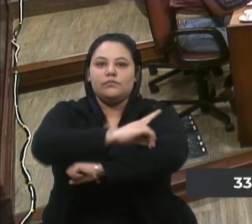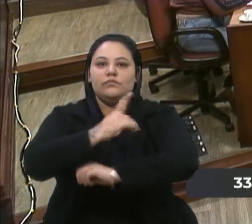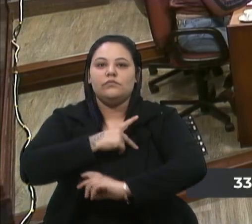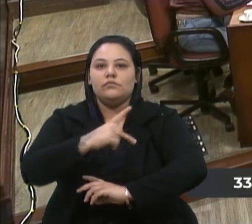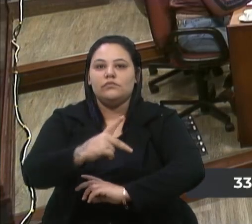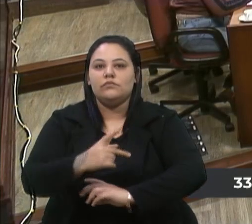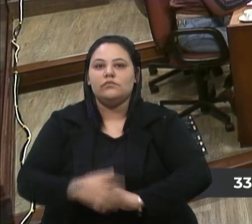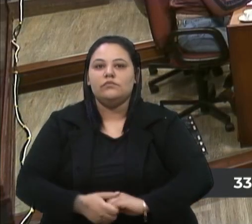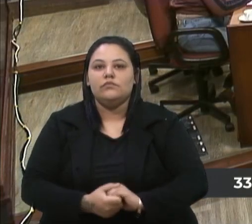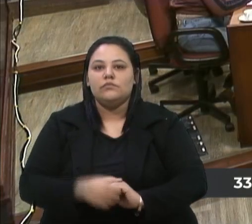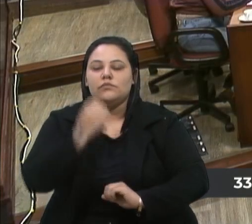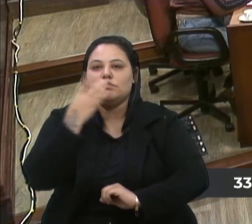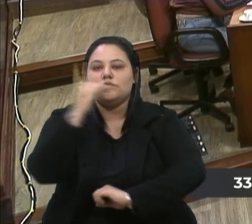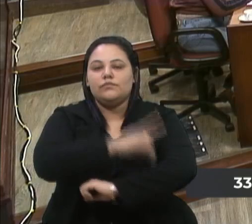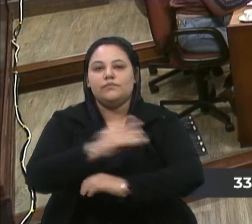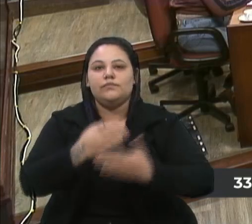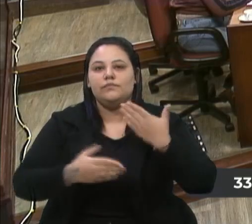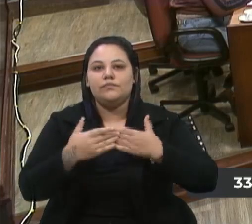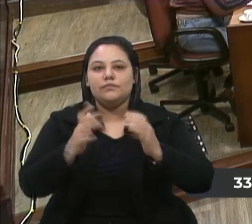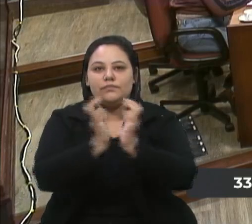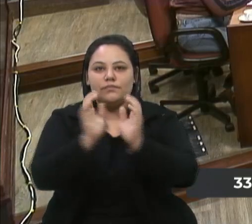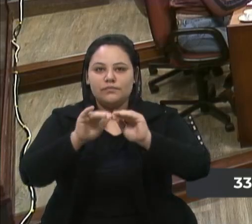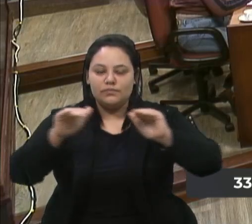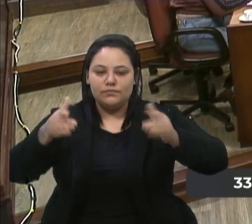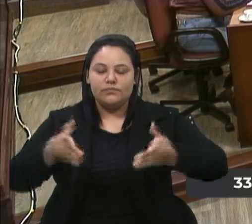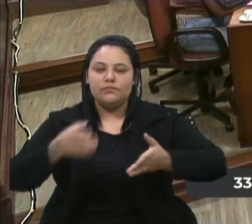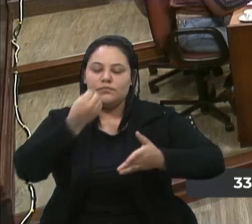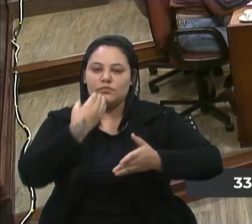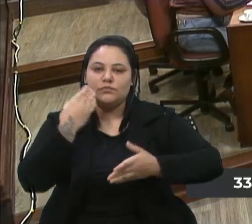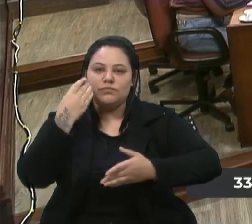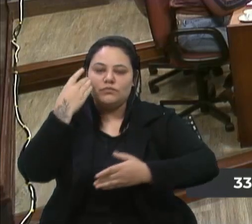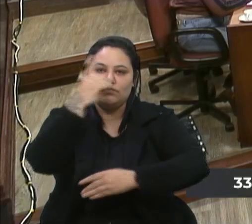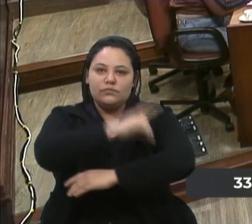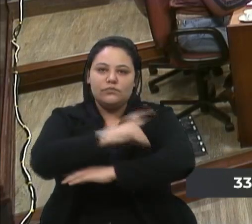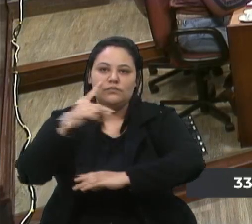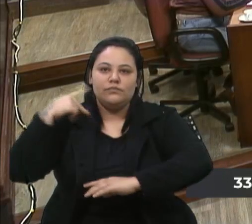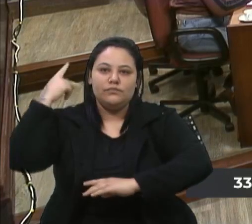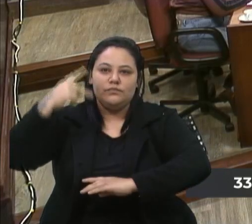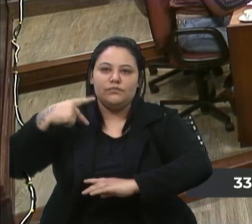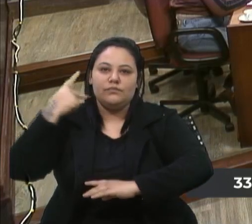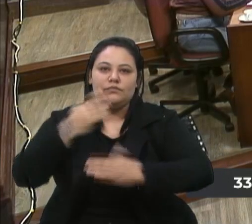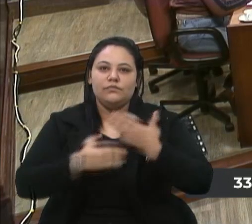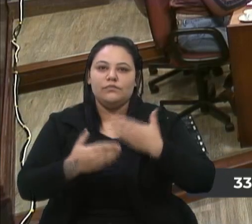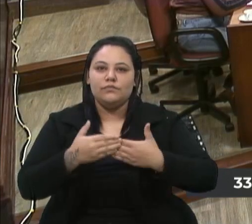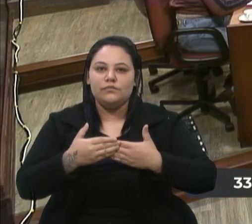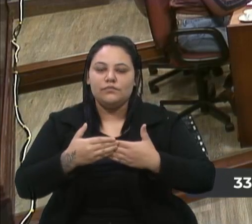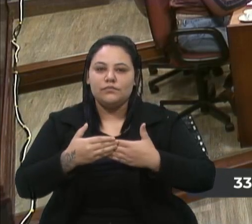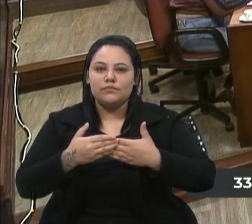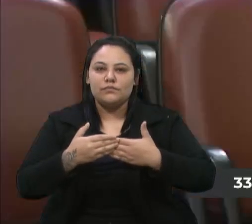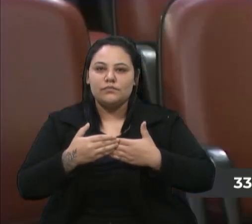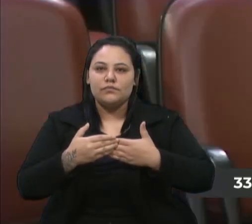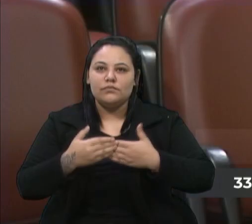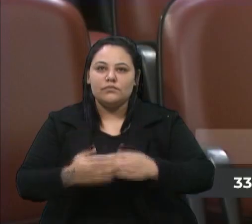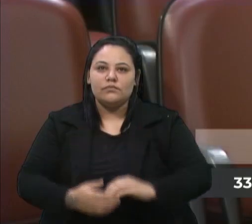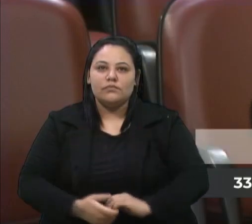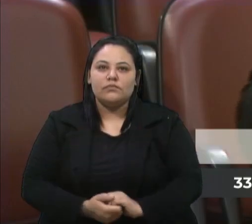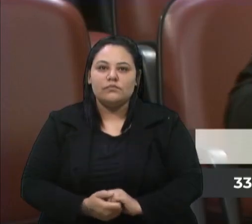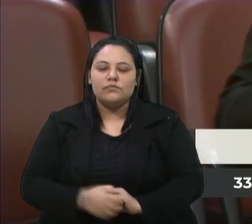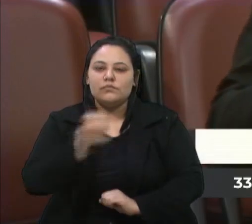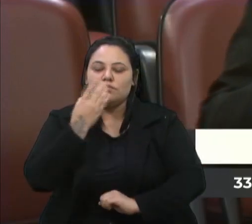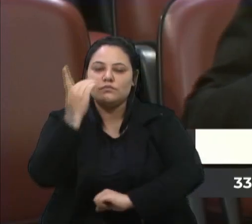presidente. Bom dia, demais colegas da mesa. Bom dia, vereadores e vereadoras. Bom dia, alunos